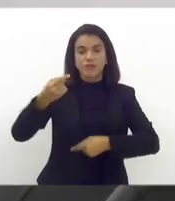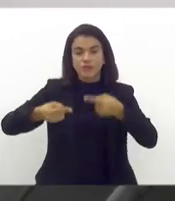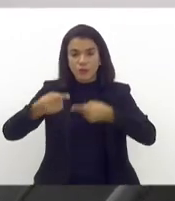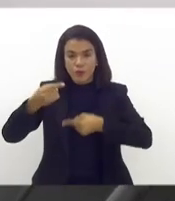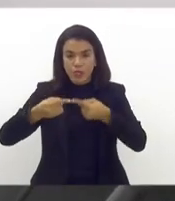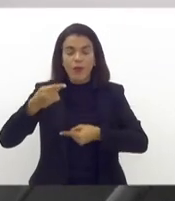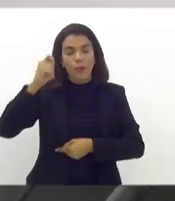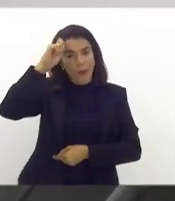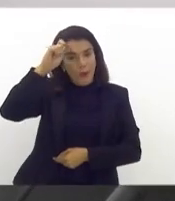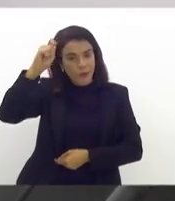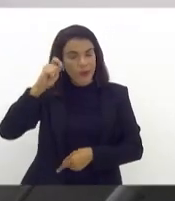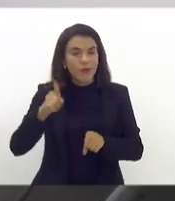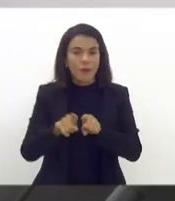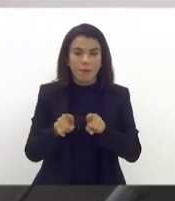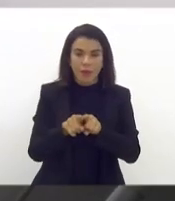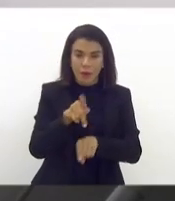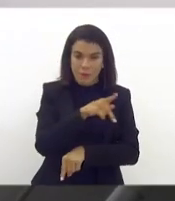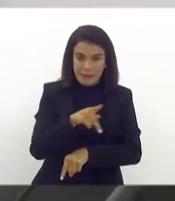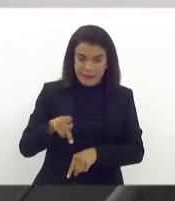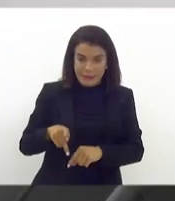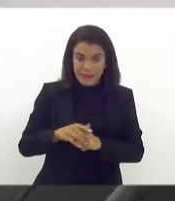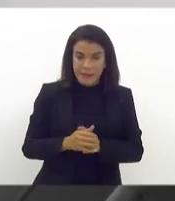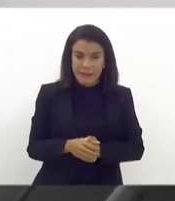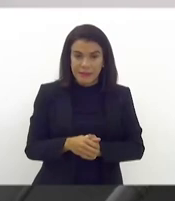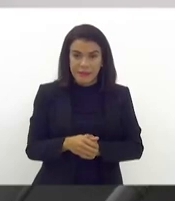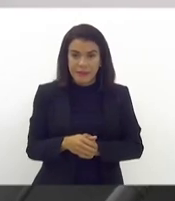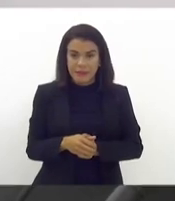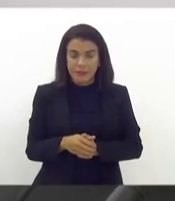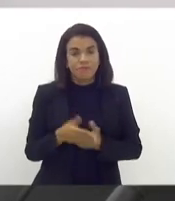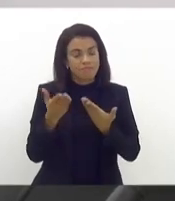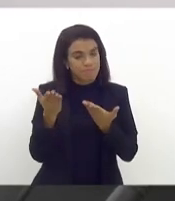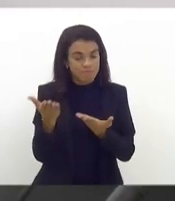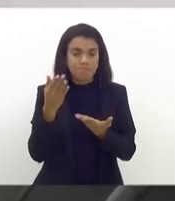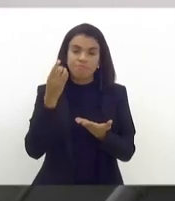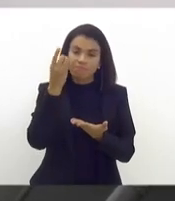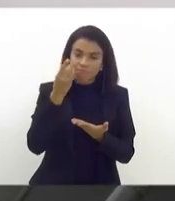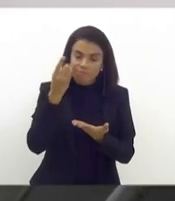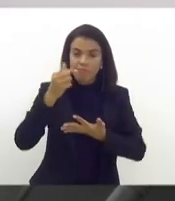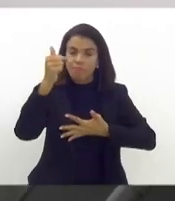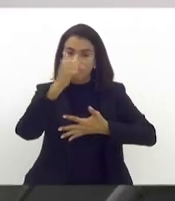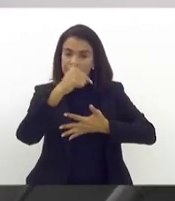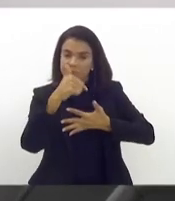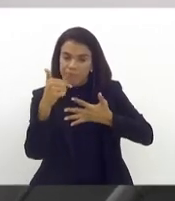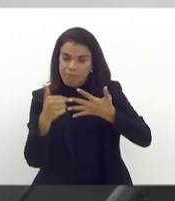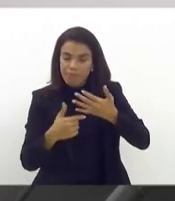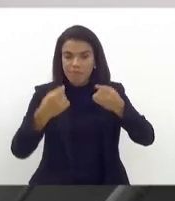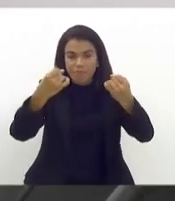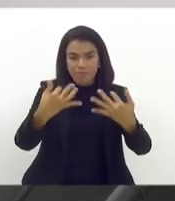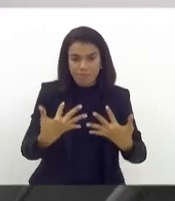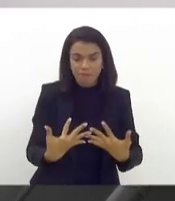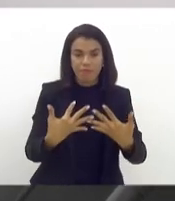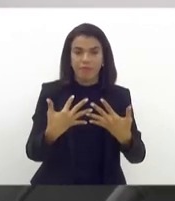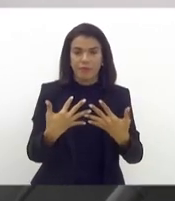deputado Poubel, mas com o deputado Canella e com a própria presidência, e, Vossa Excelência, adentrar nas questões de mérito de fato, mas a gente superar a